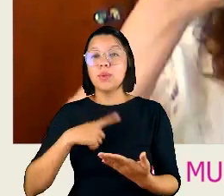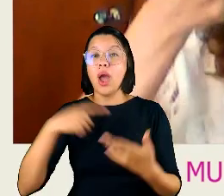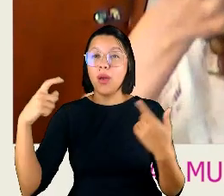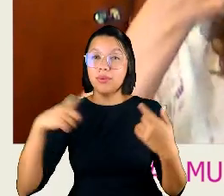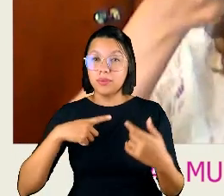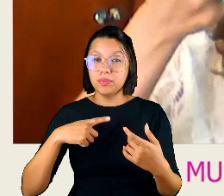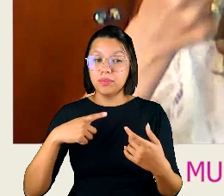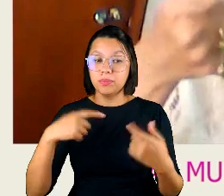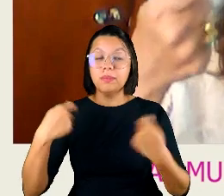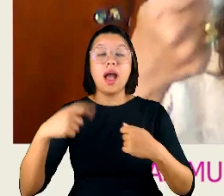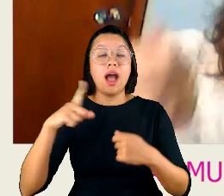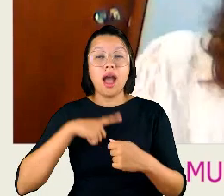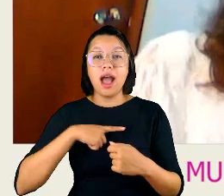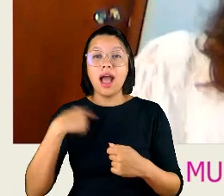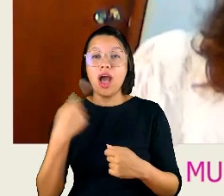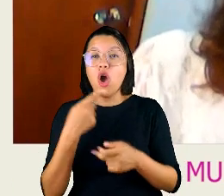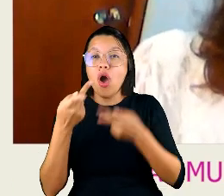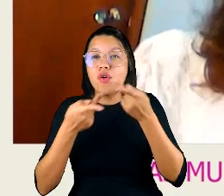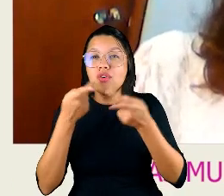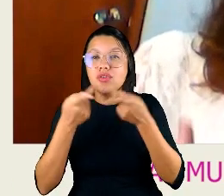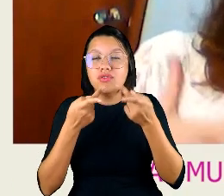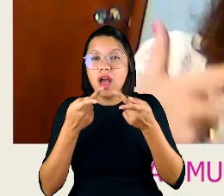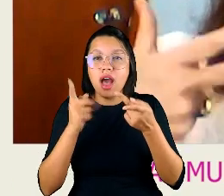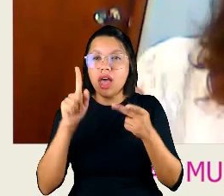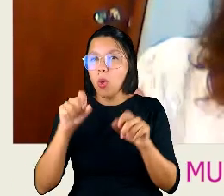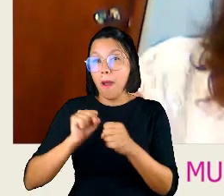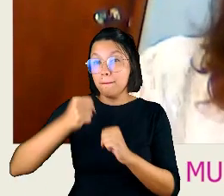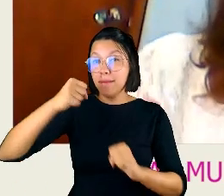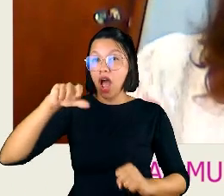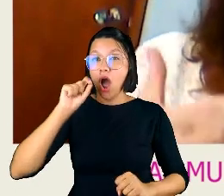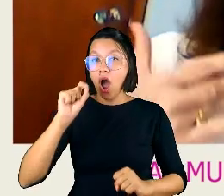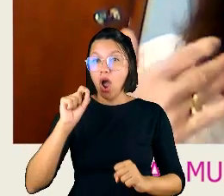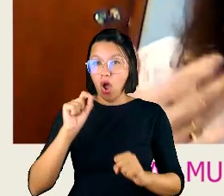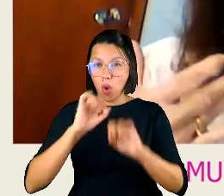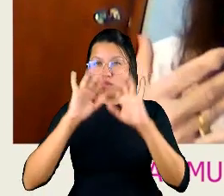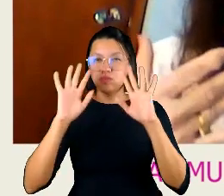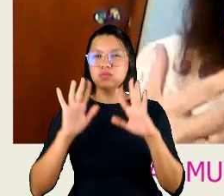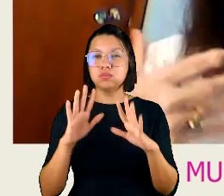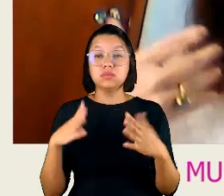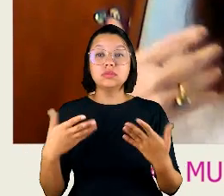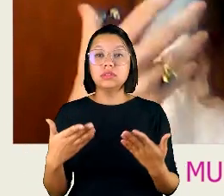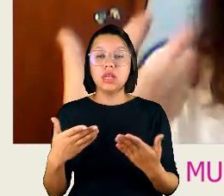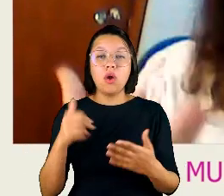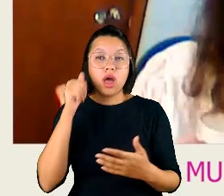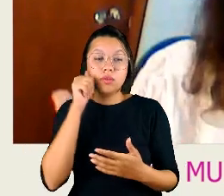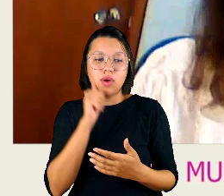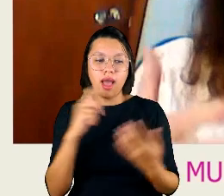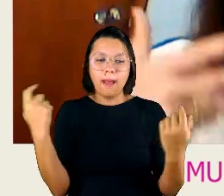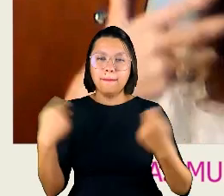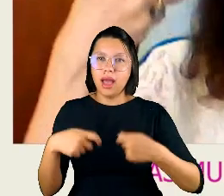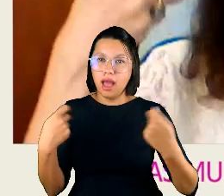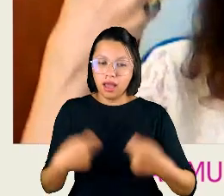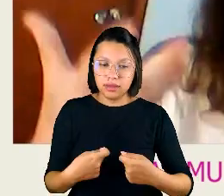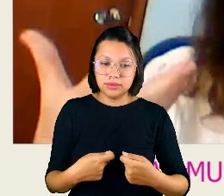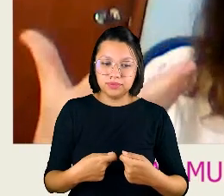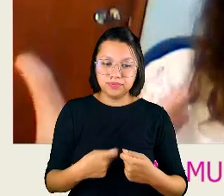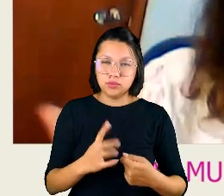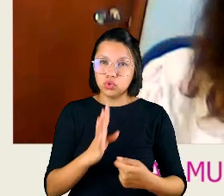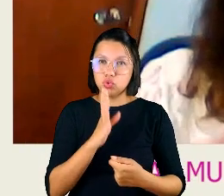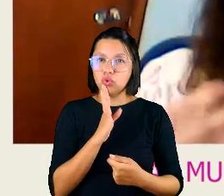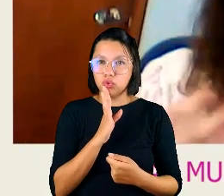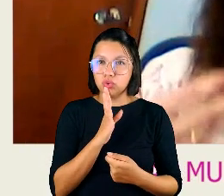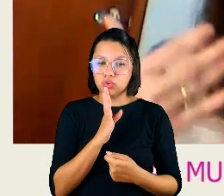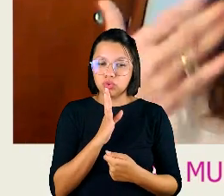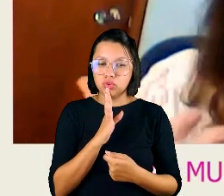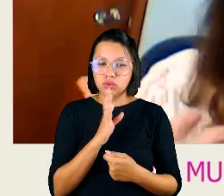não possa ser maior que o nosso grito. Então, as mulheres precisam de se conhecer, ser